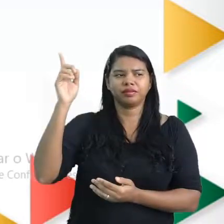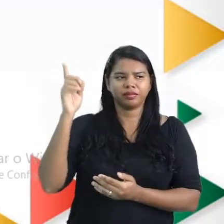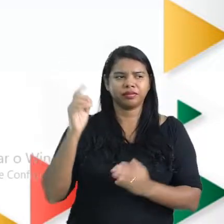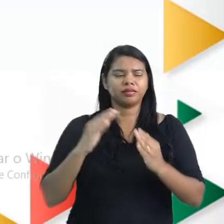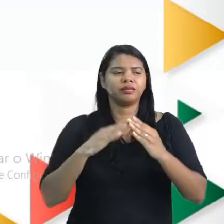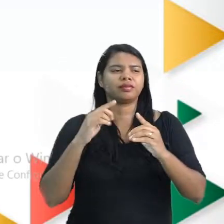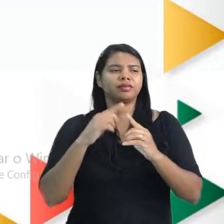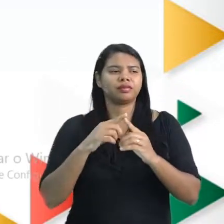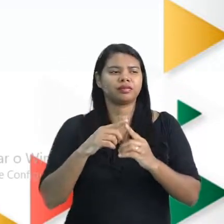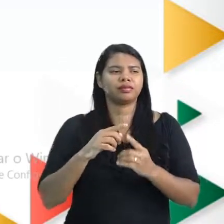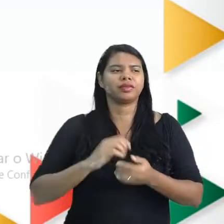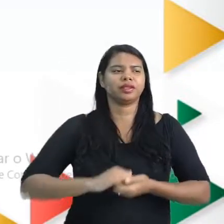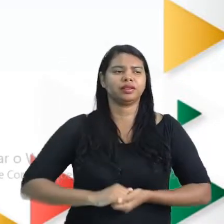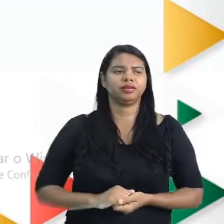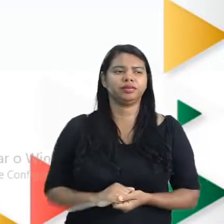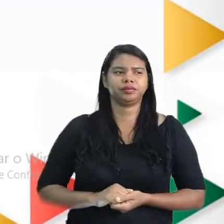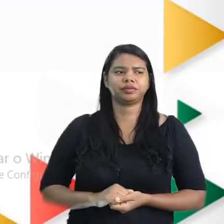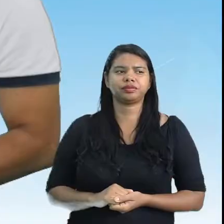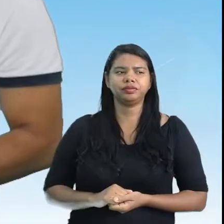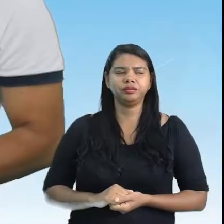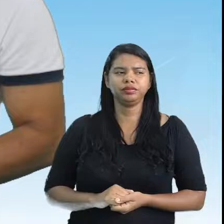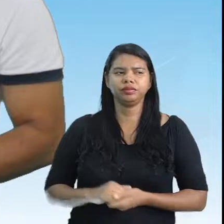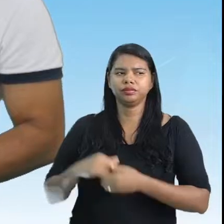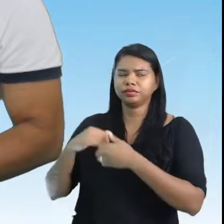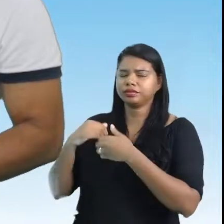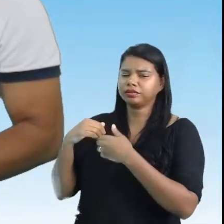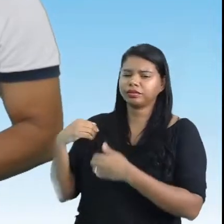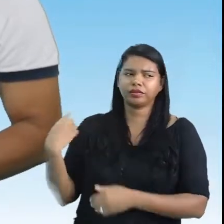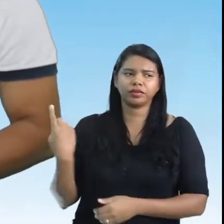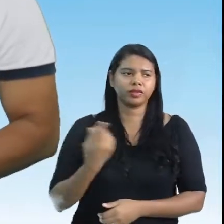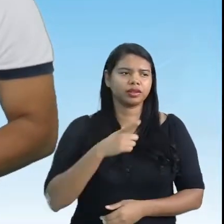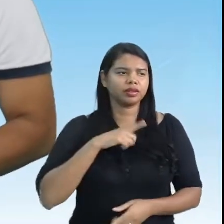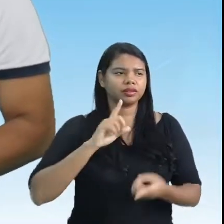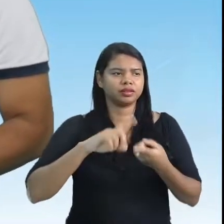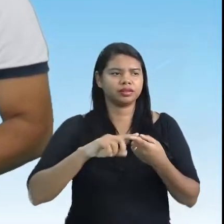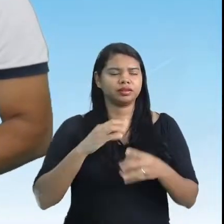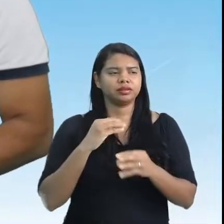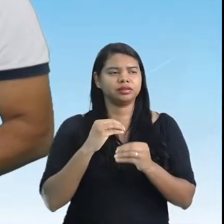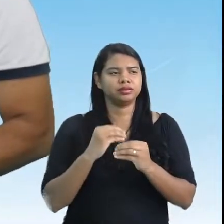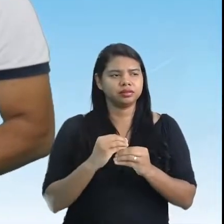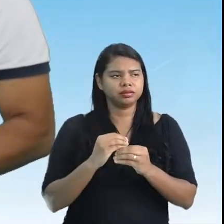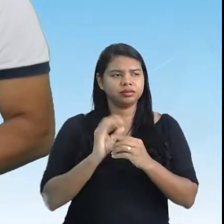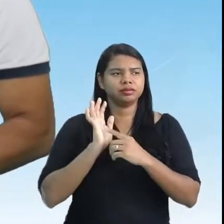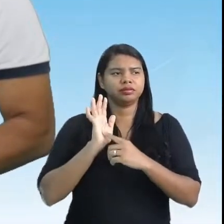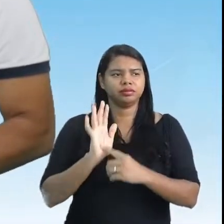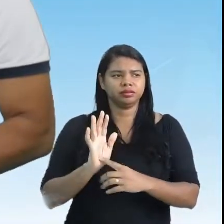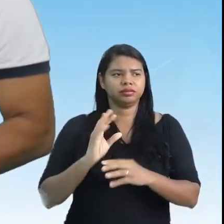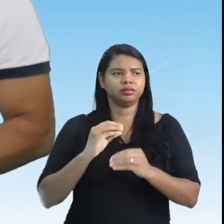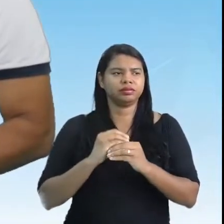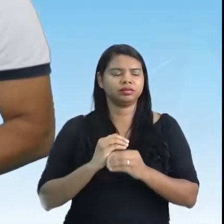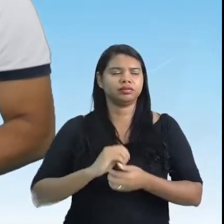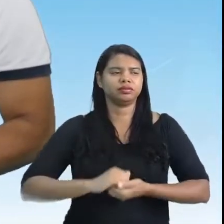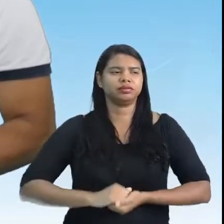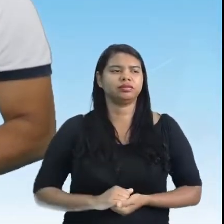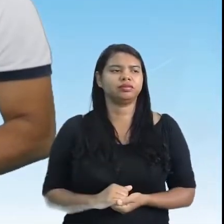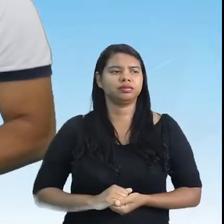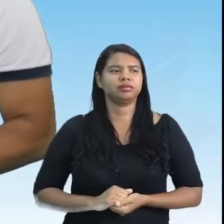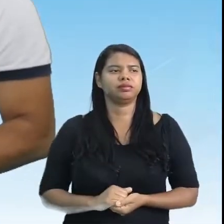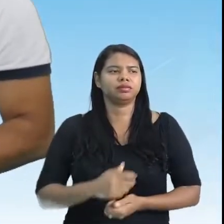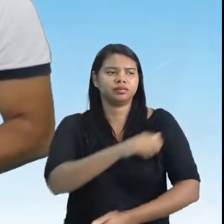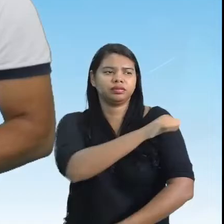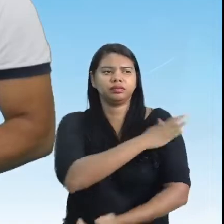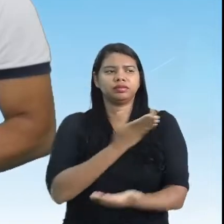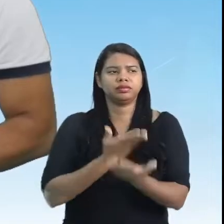igrejas. Então veja só aqui, esse rico patrimônio que nós temos, e nós temos aqui justamente mostrar aqui ao nosso